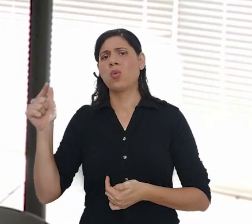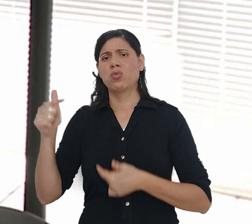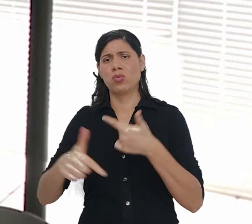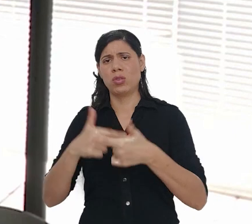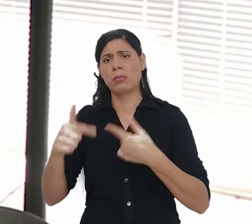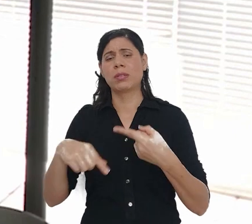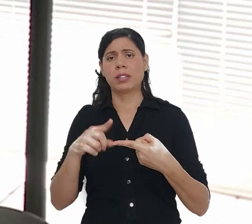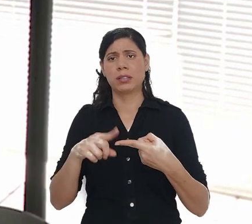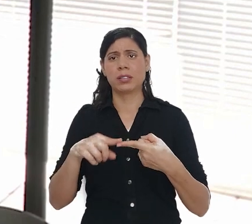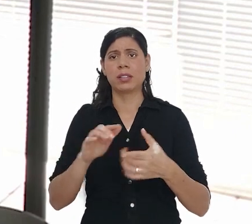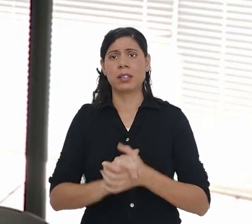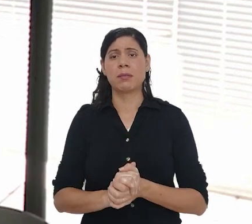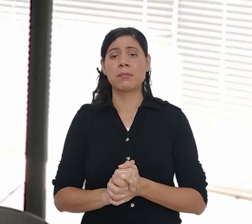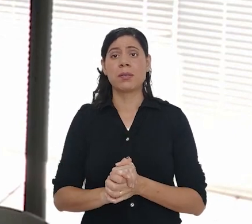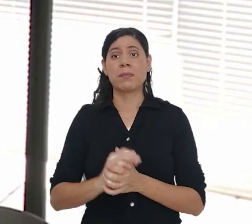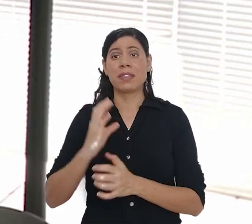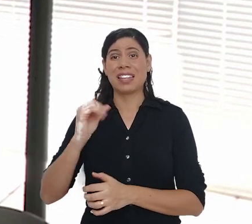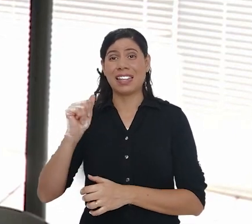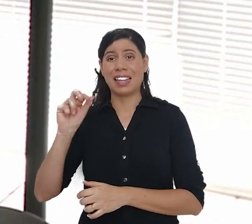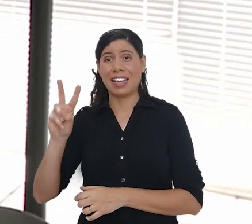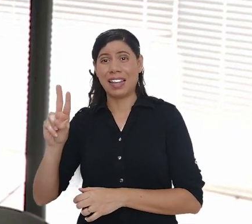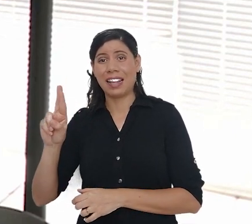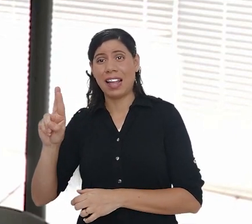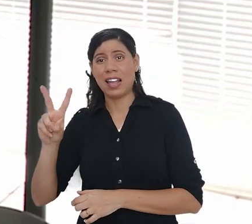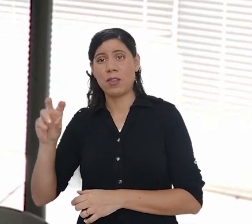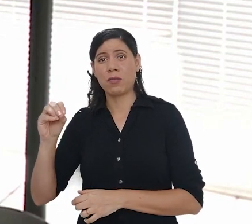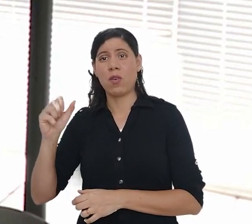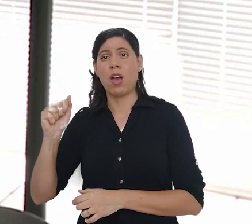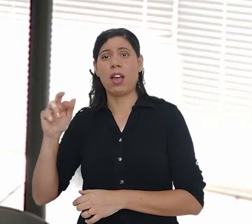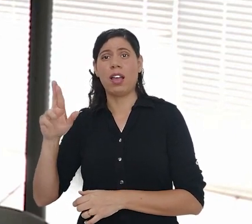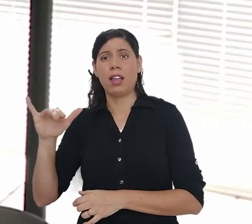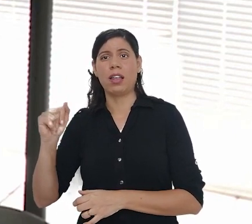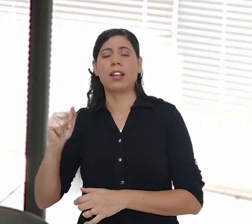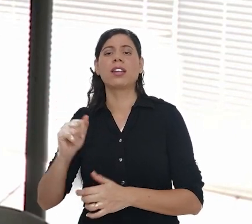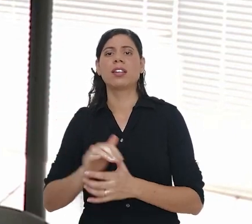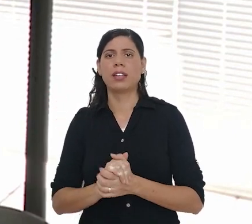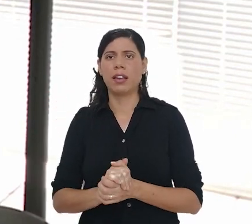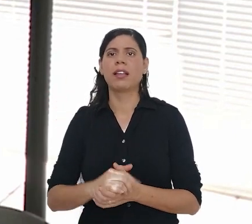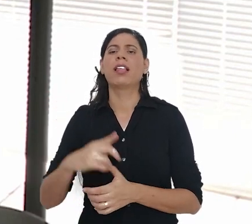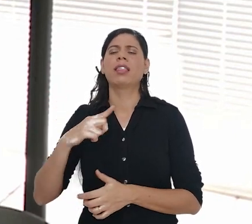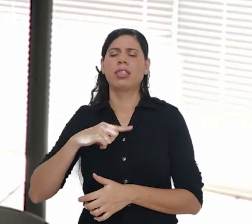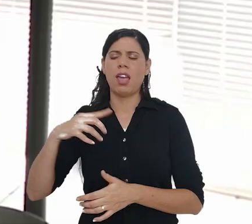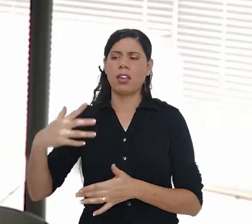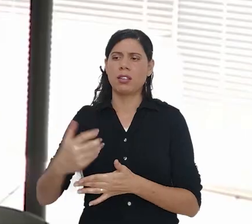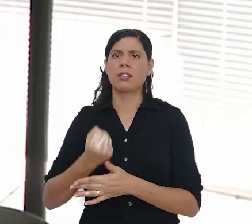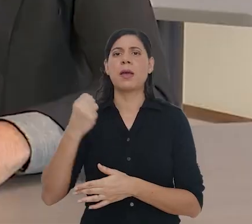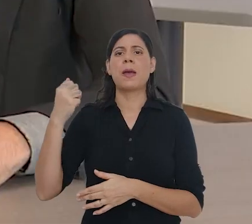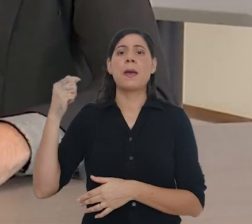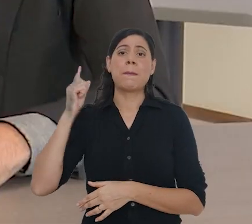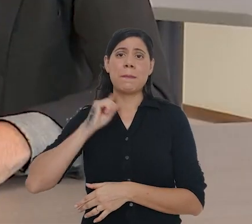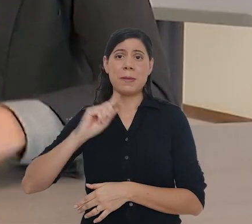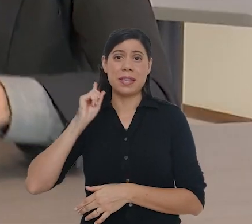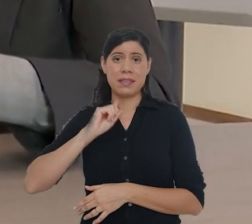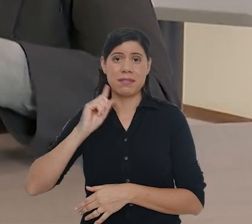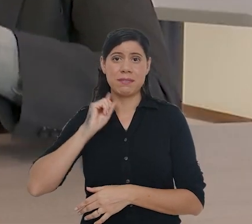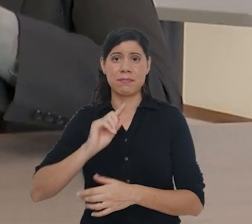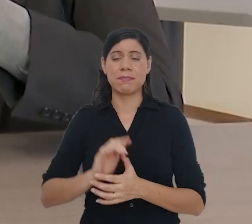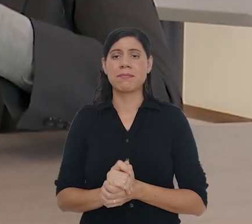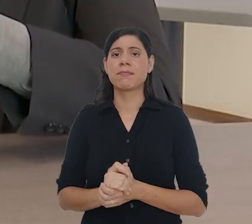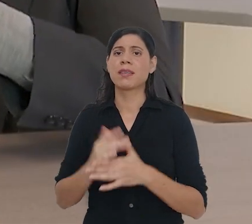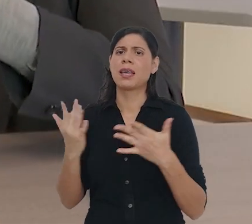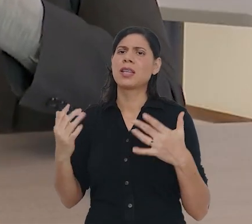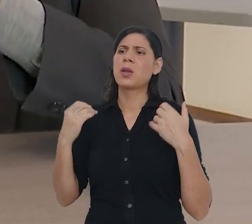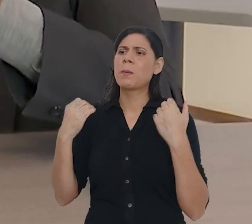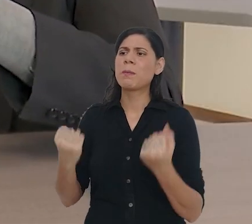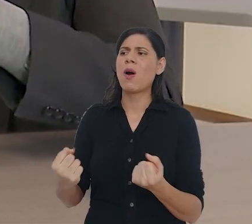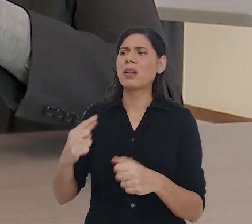atividades. Carvoarias clandestinas também, inclusive havendo muito resgate nessa região em Minas Gerais. Agora, doutor, é possível falar